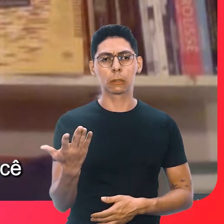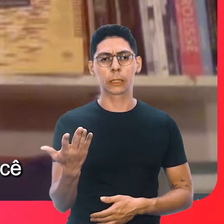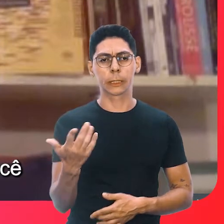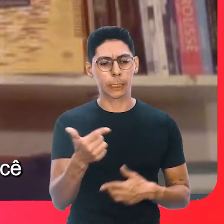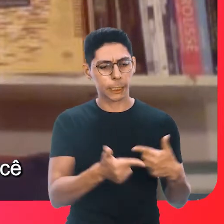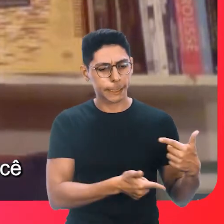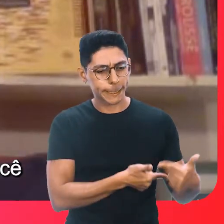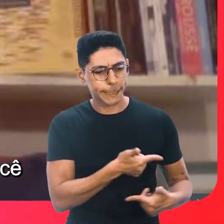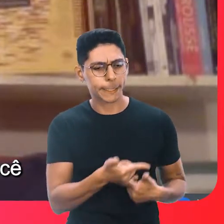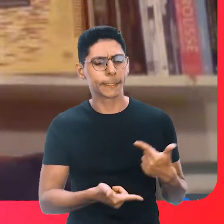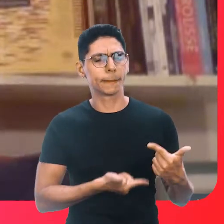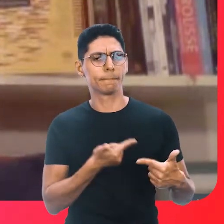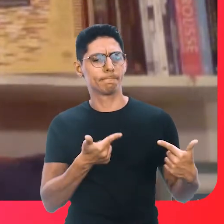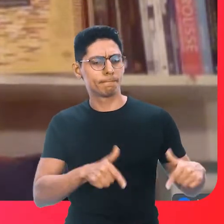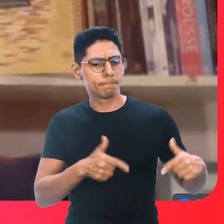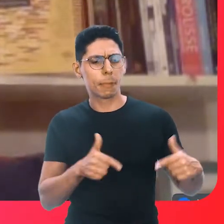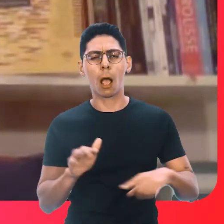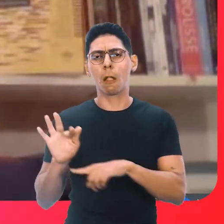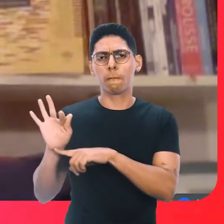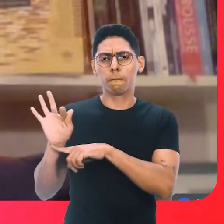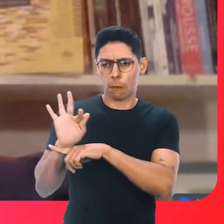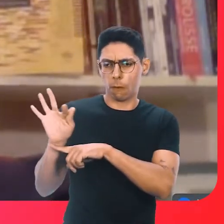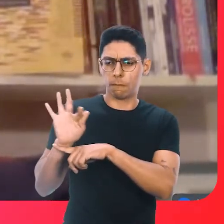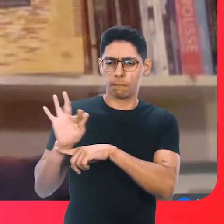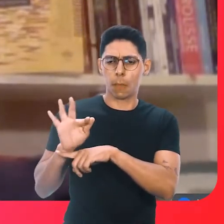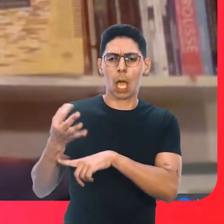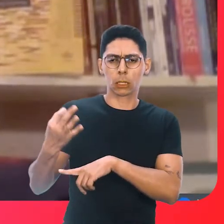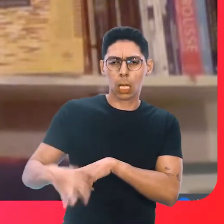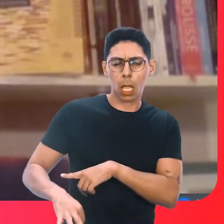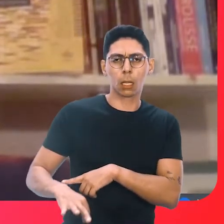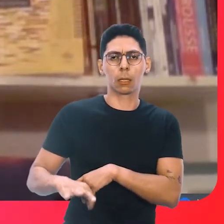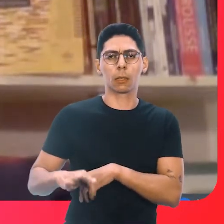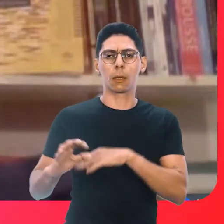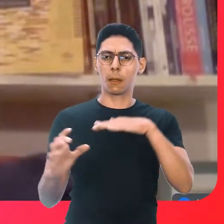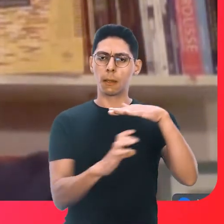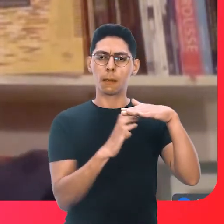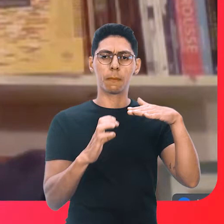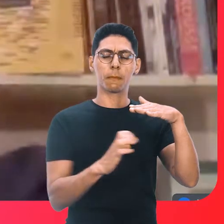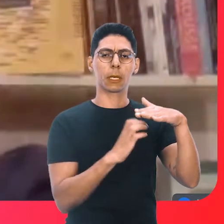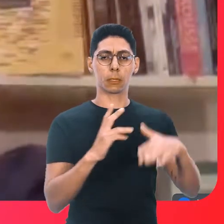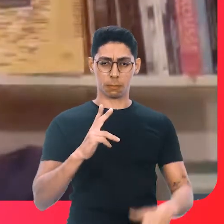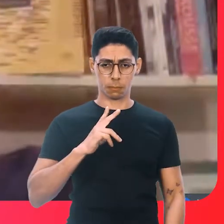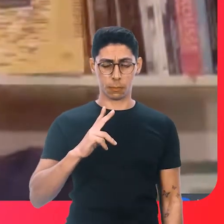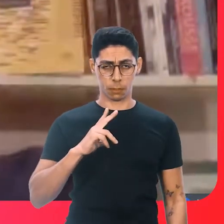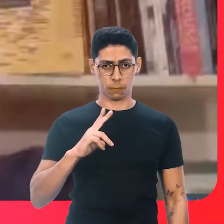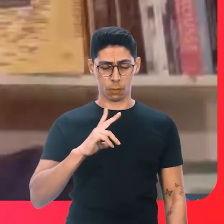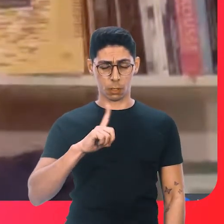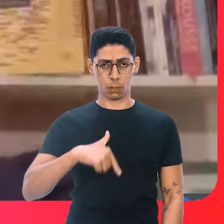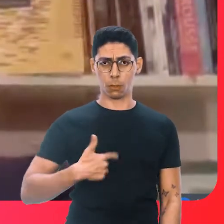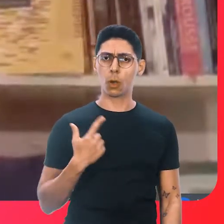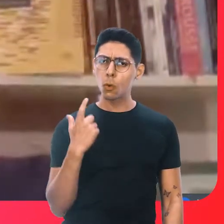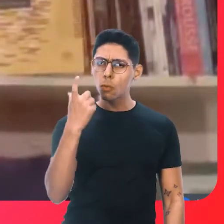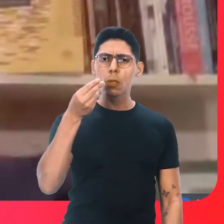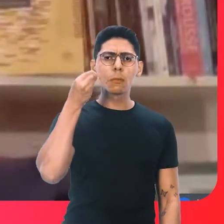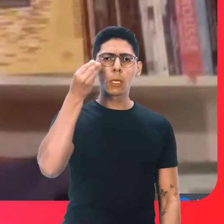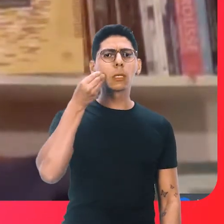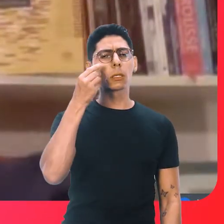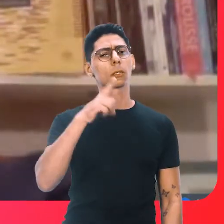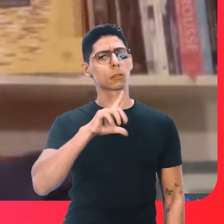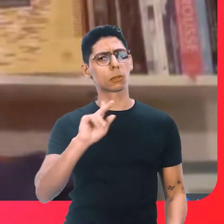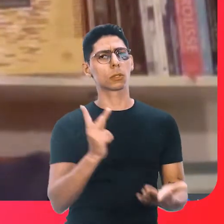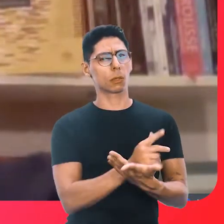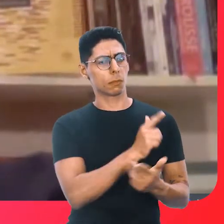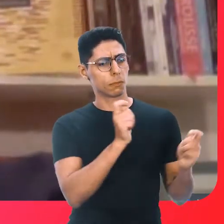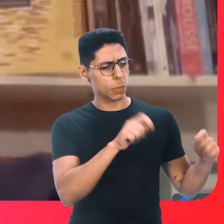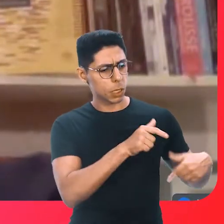de trabalho formal, assim, de trabalho em empresa privada. Foi a única experiência que eu tive de trabalhar numa empresa privada,